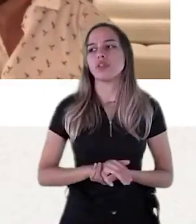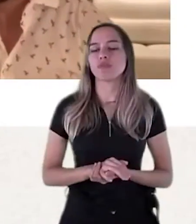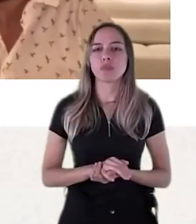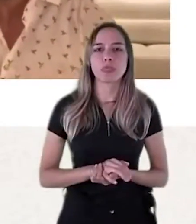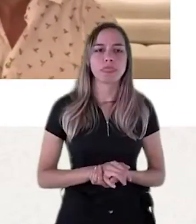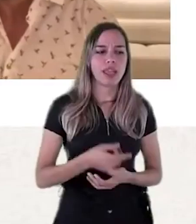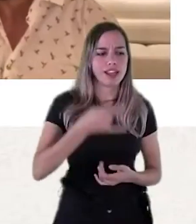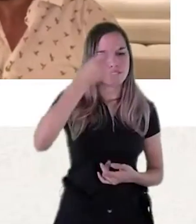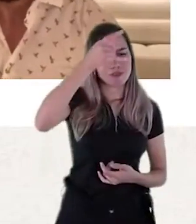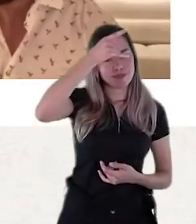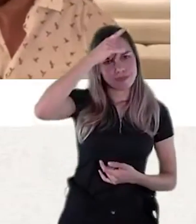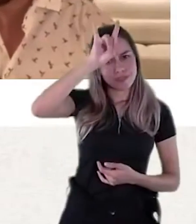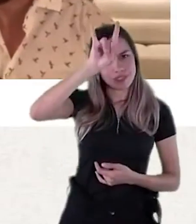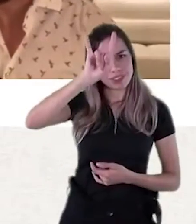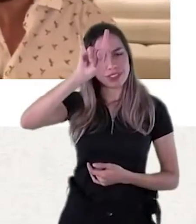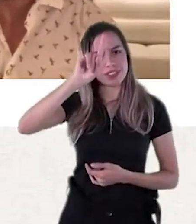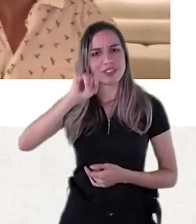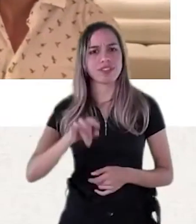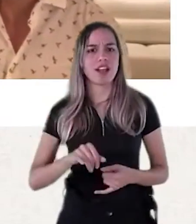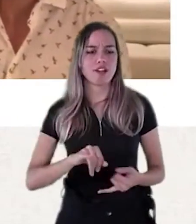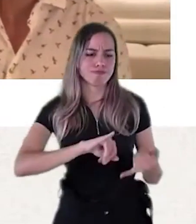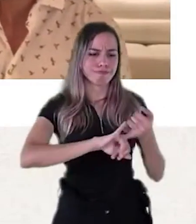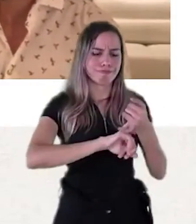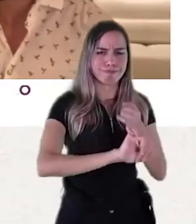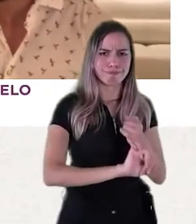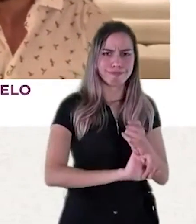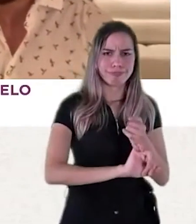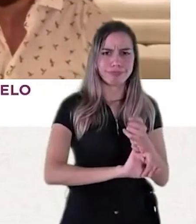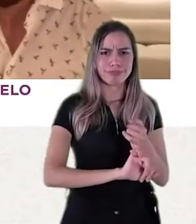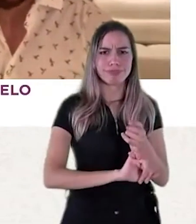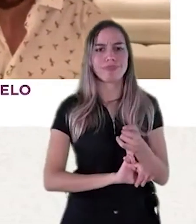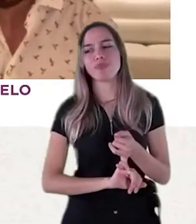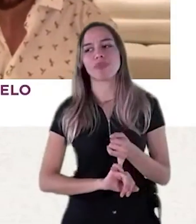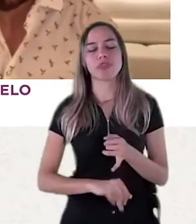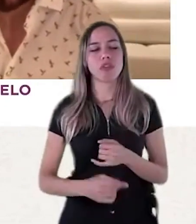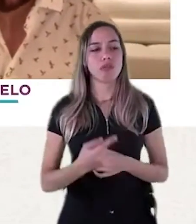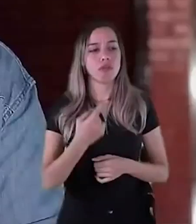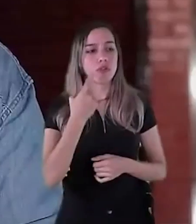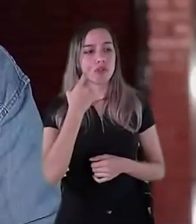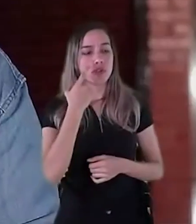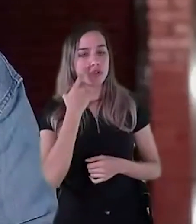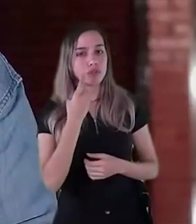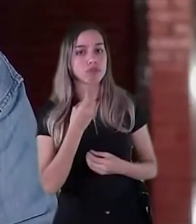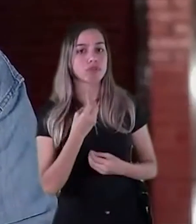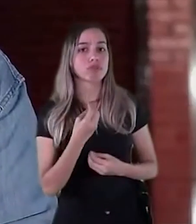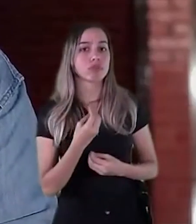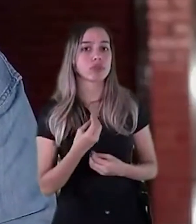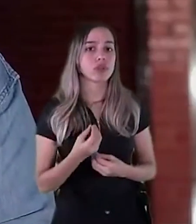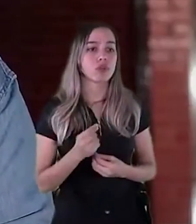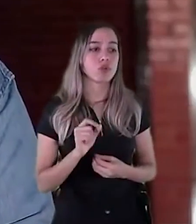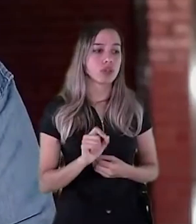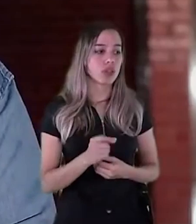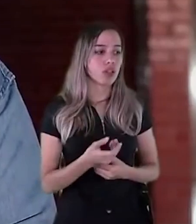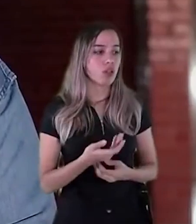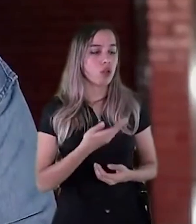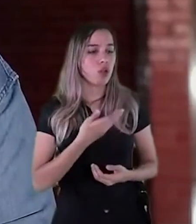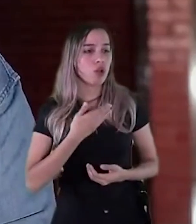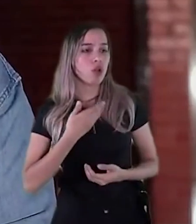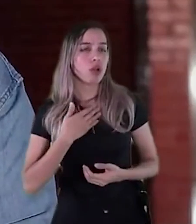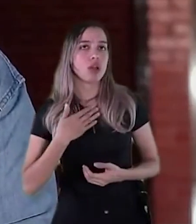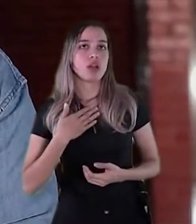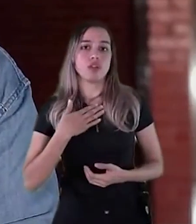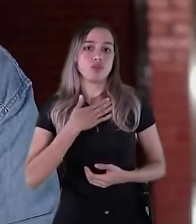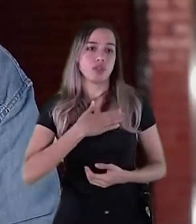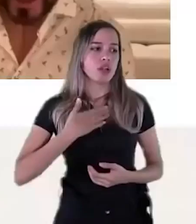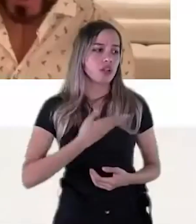né? Da infidelidade. E aí eu queria convidá-lo a fazer essa reflexão à luz do poema José, do